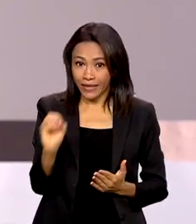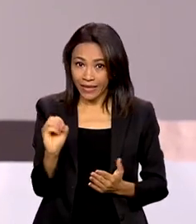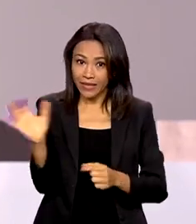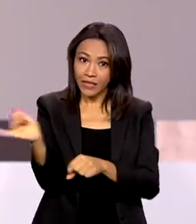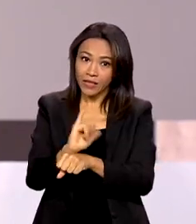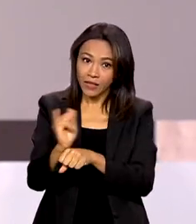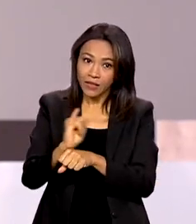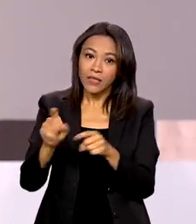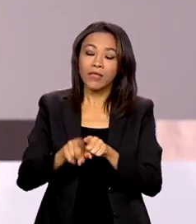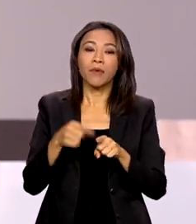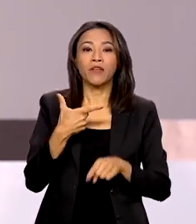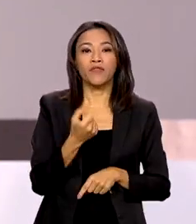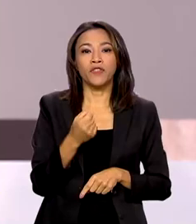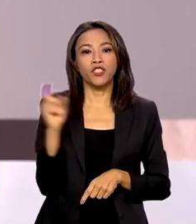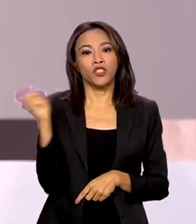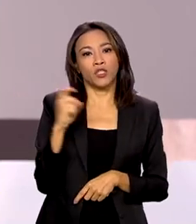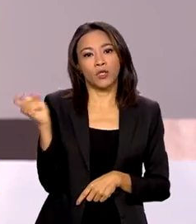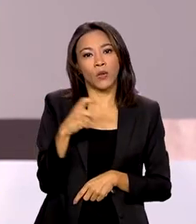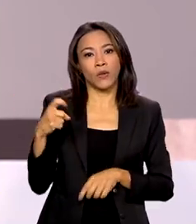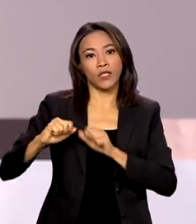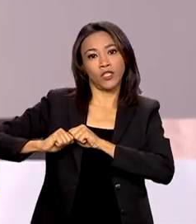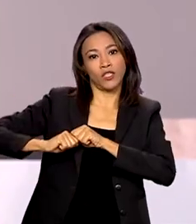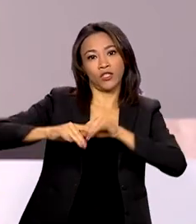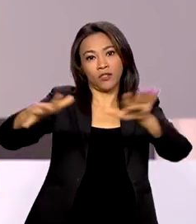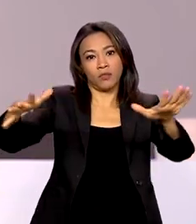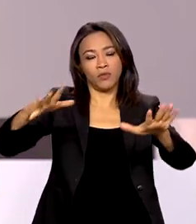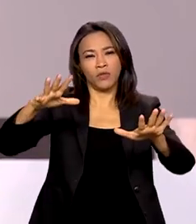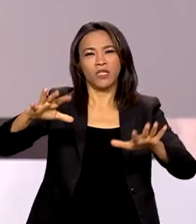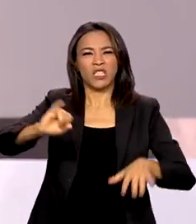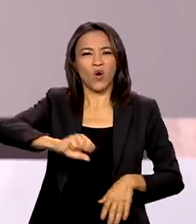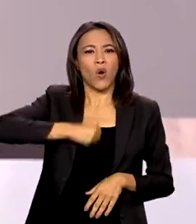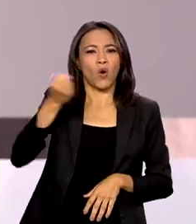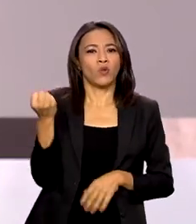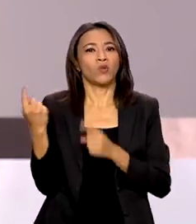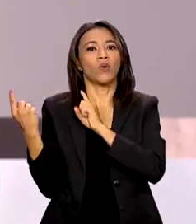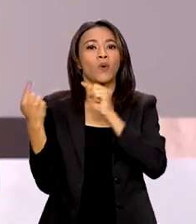TikTok que produzem e distribuem conteúdo de ódio contra as mulheres no Brasil.